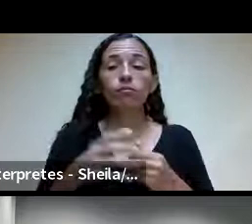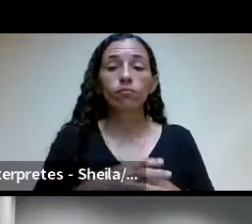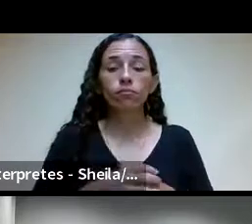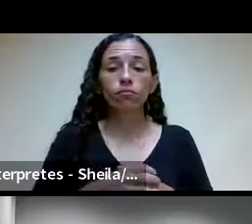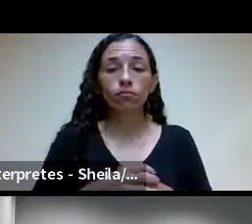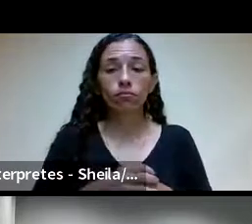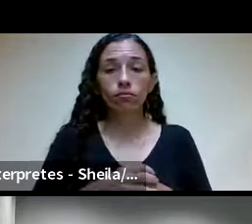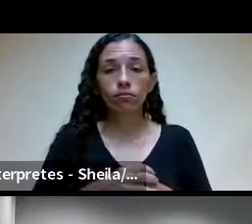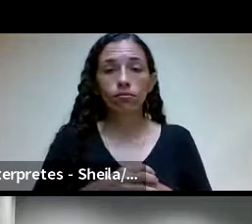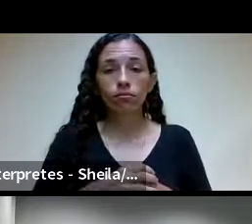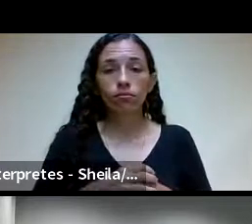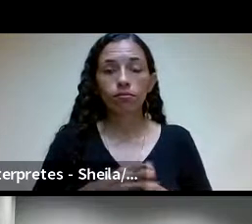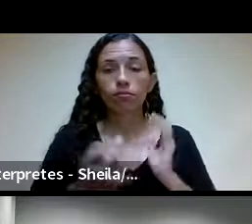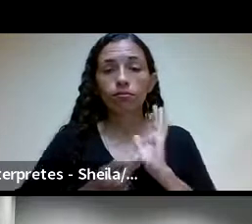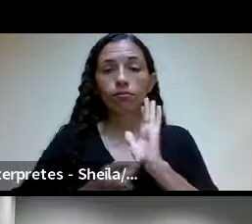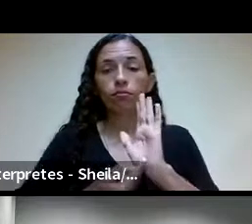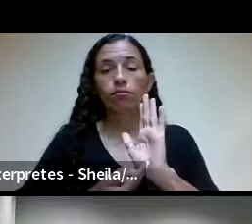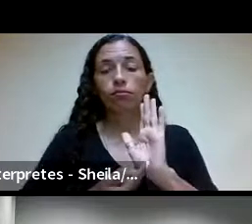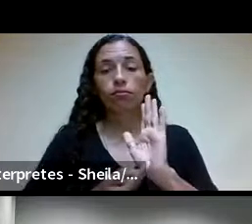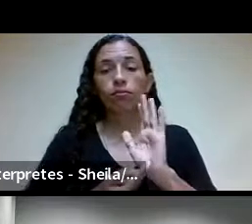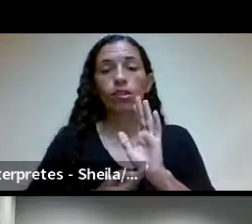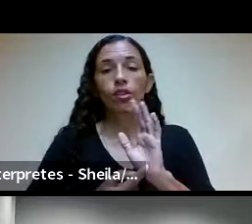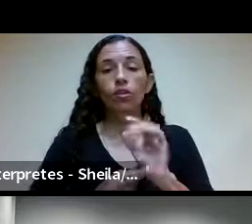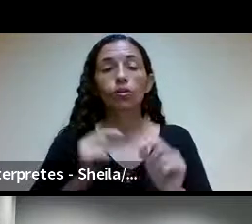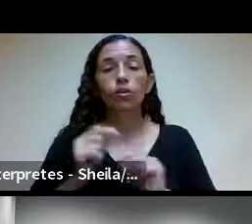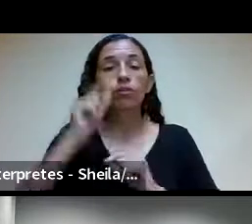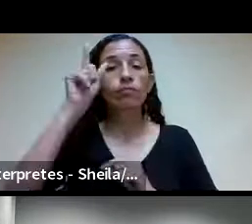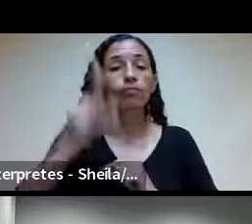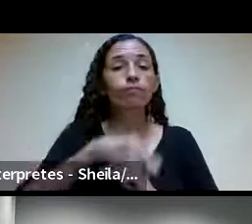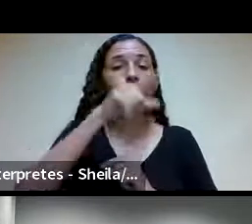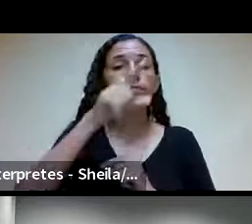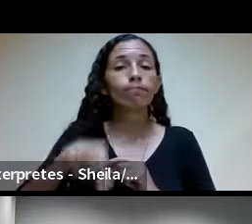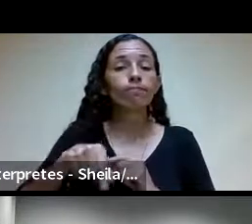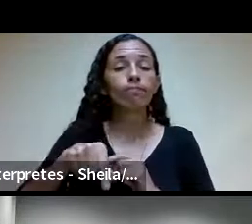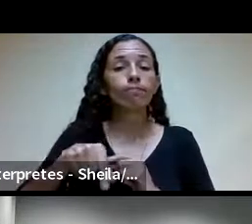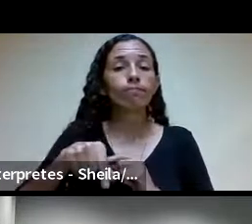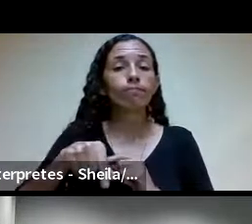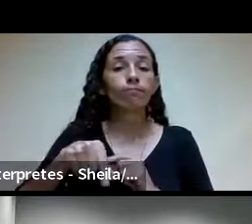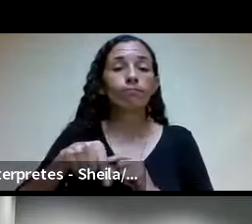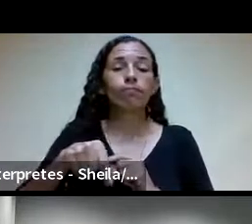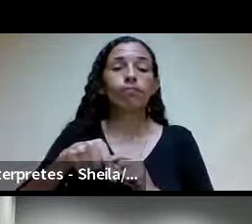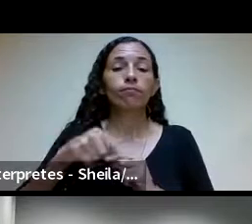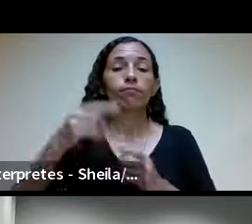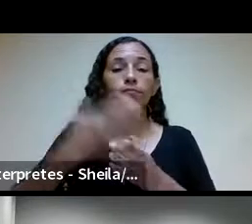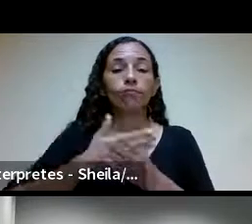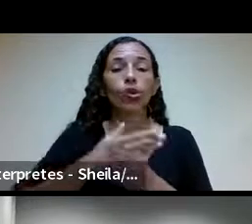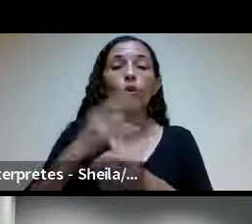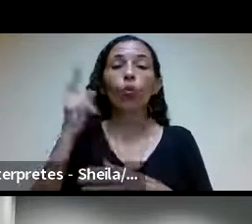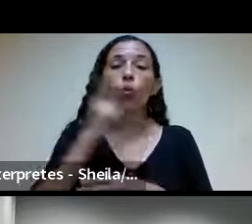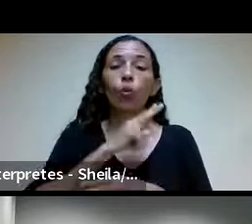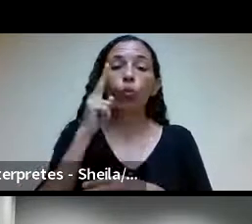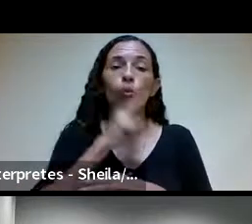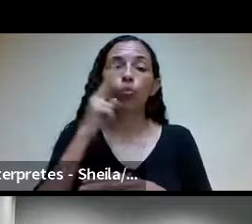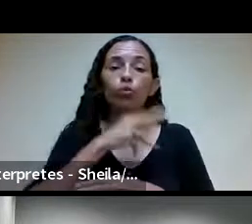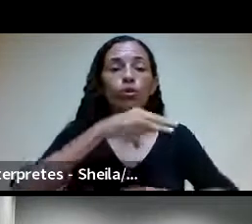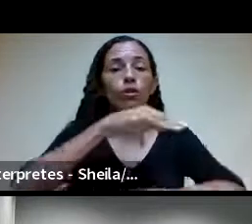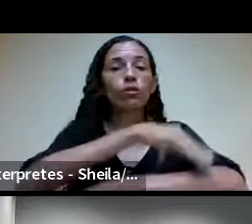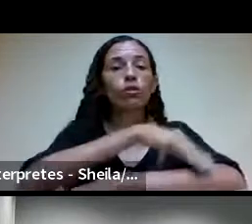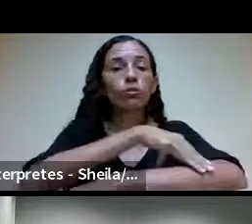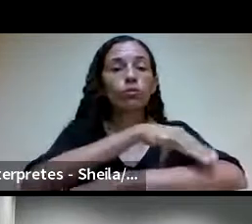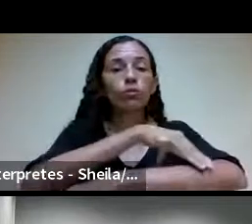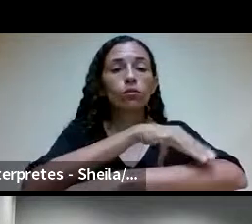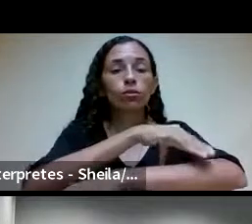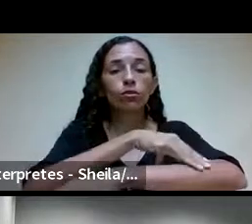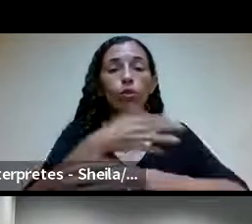de declaratória de nulidade de atos processuais com pedido de tutela de urgência proposto por Mossoró Hoje